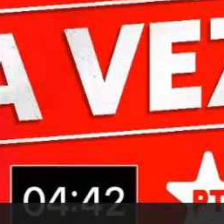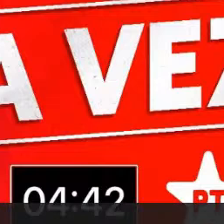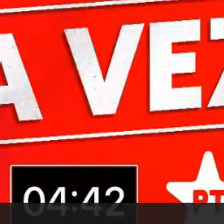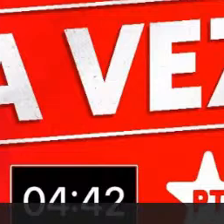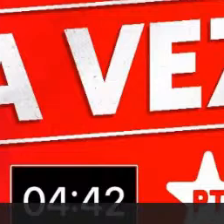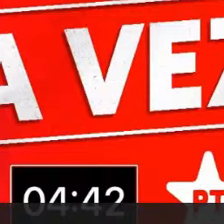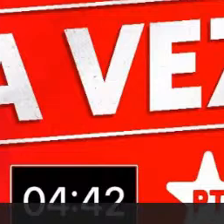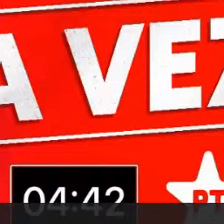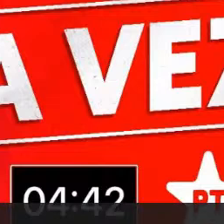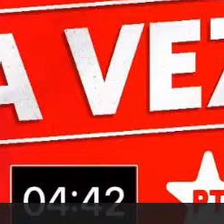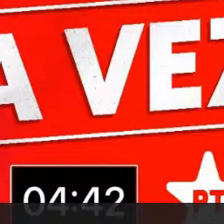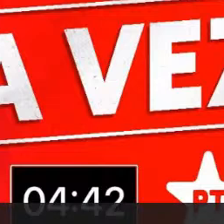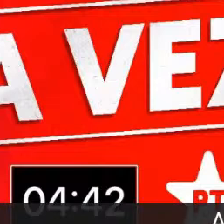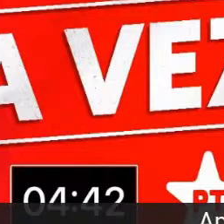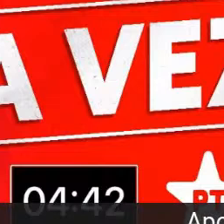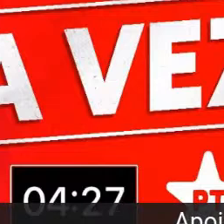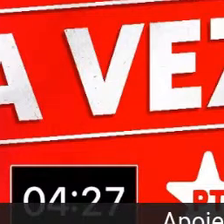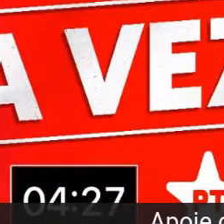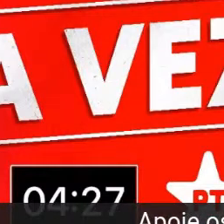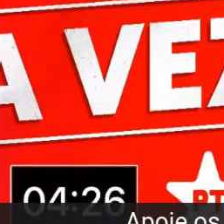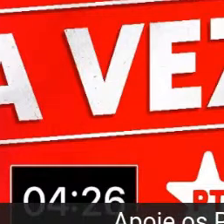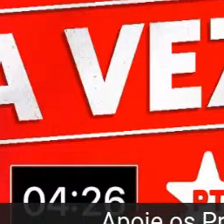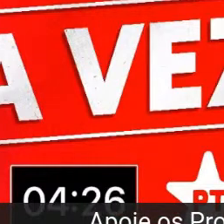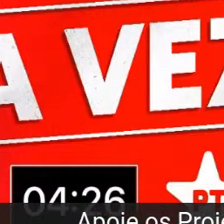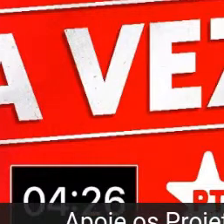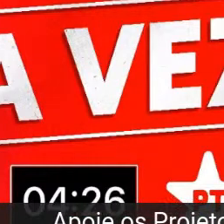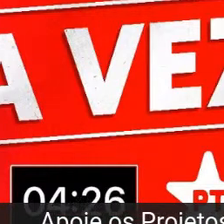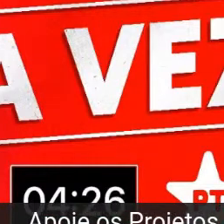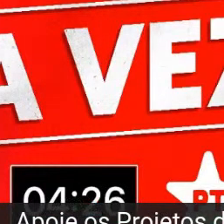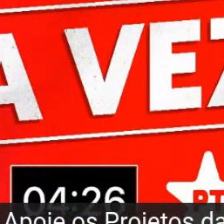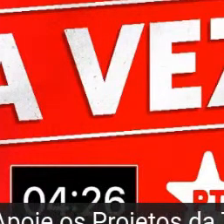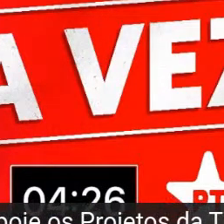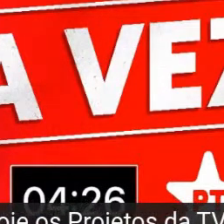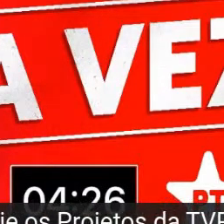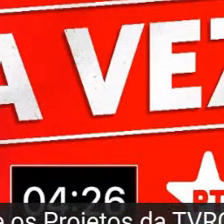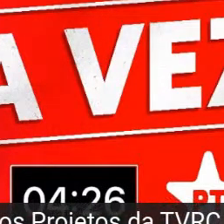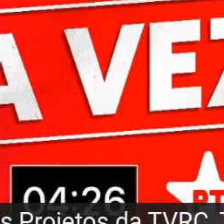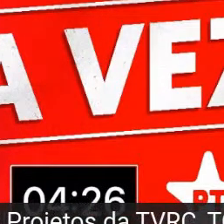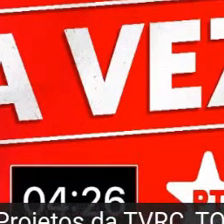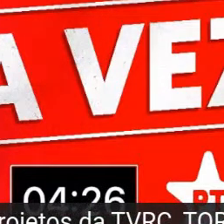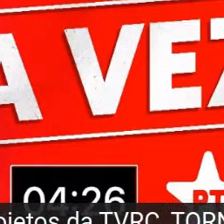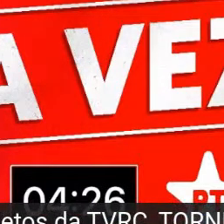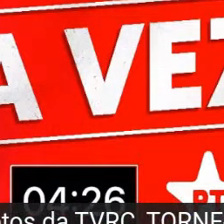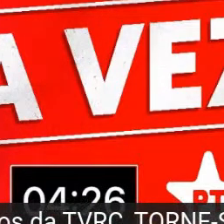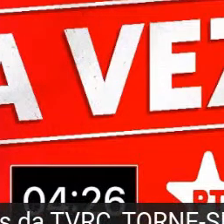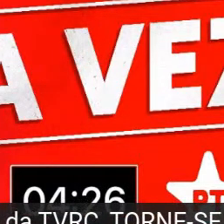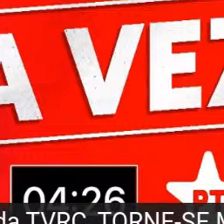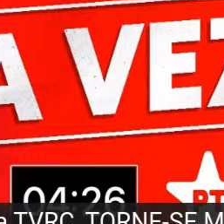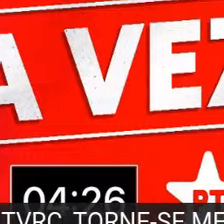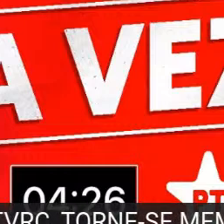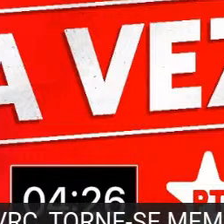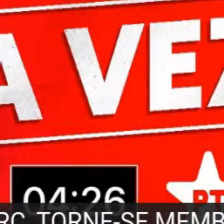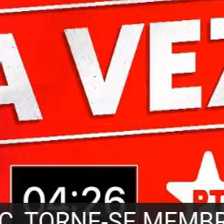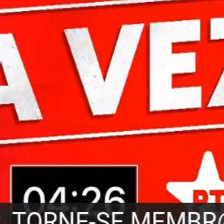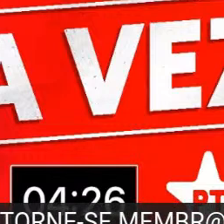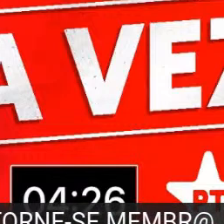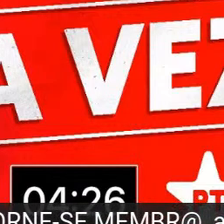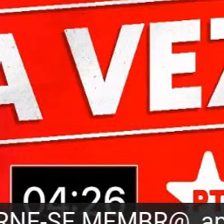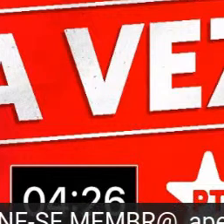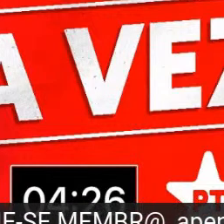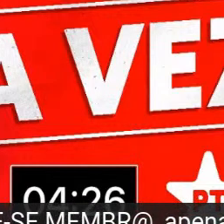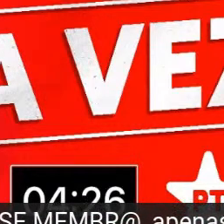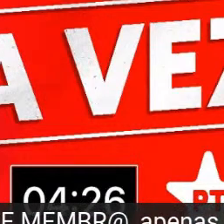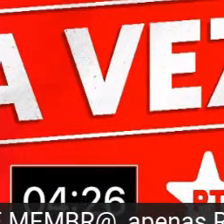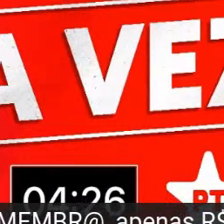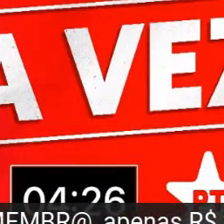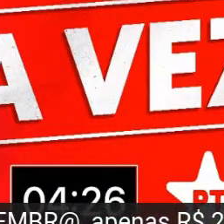função. Quem depende de você é o PT. O Brasil já cansou de sofrer. Quem depende de você é o PT.